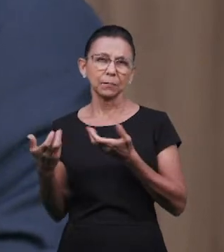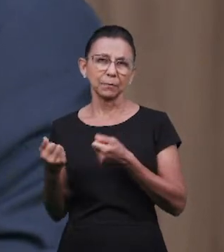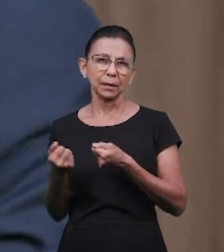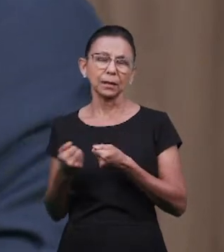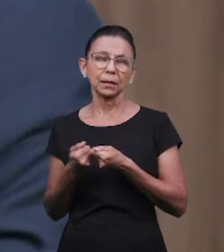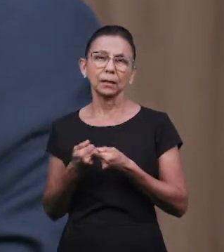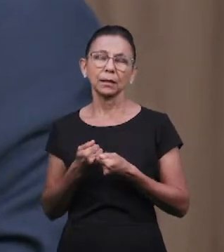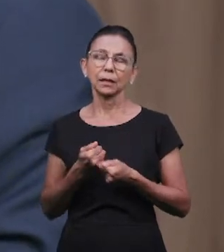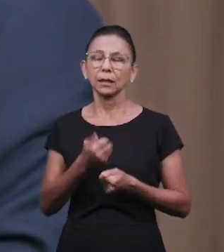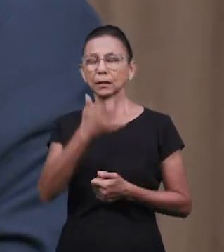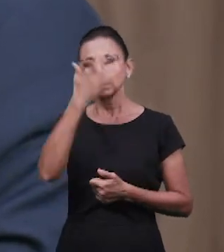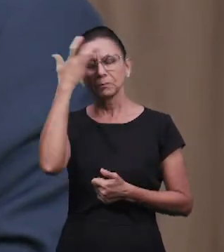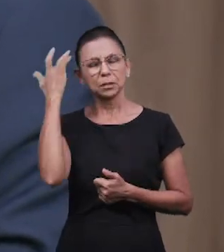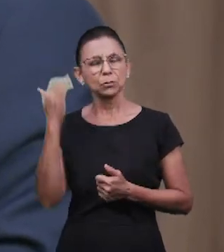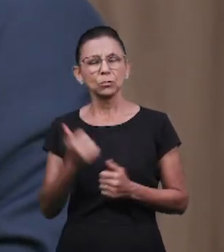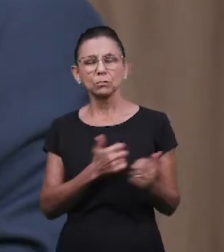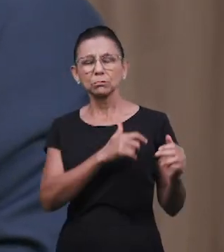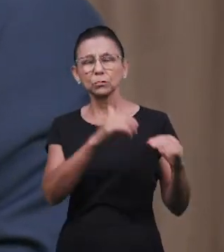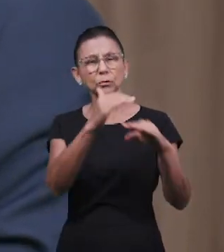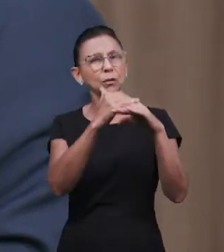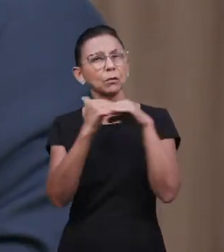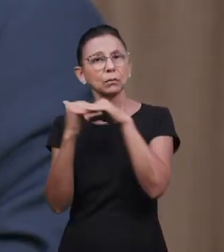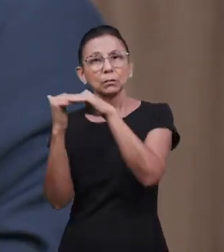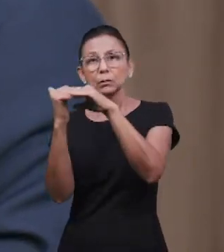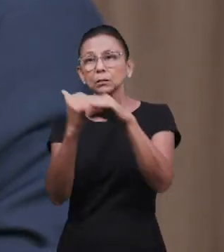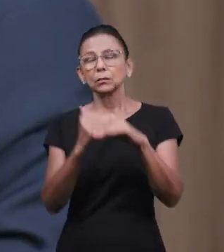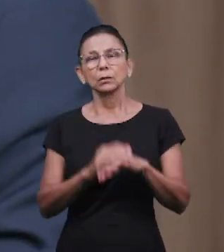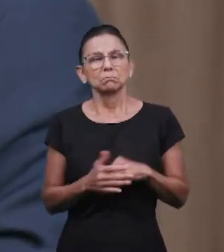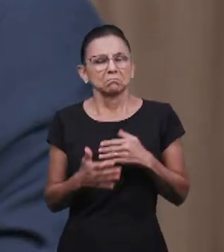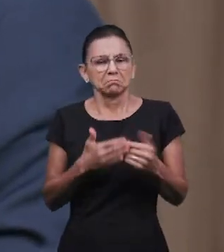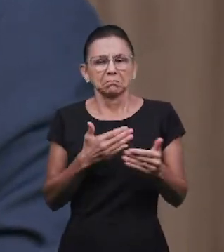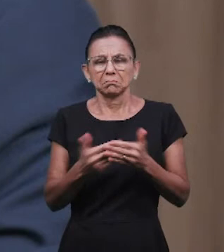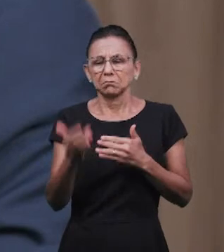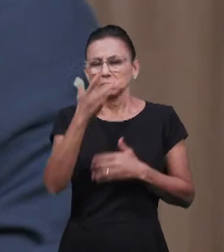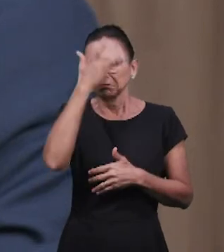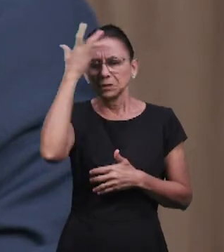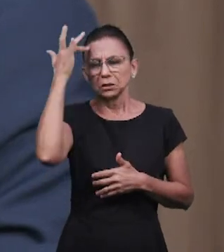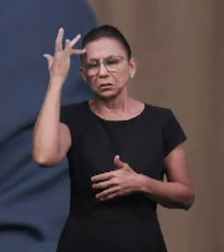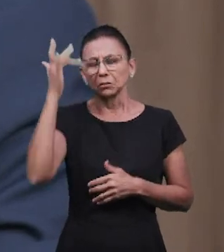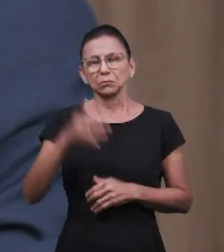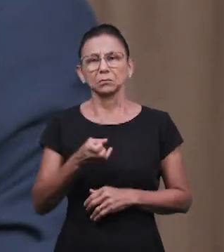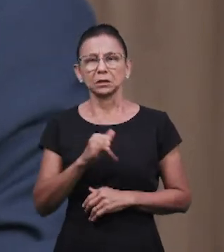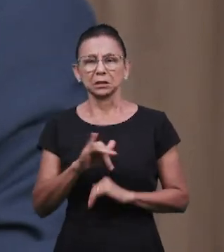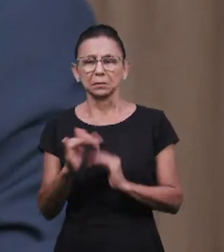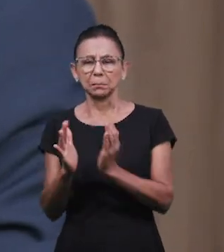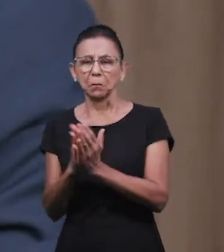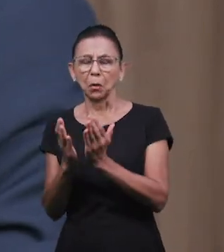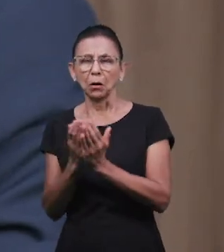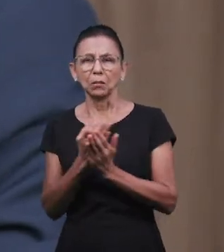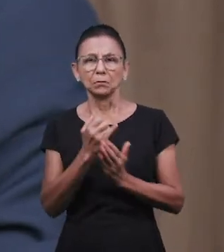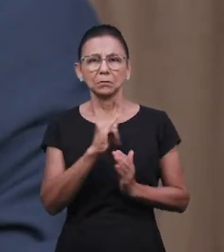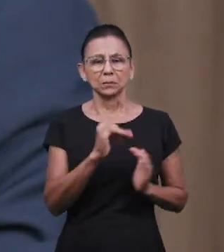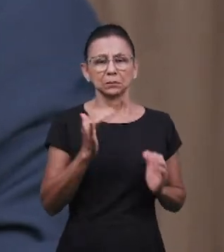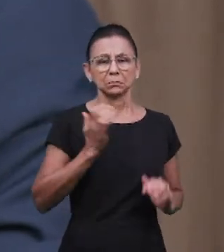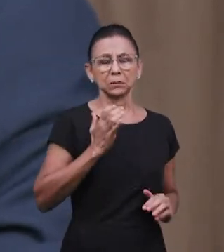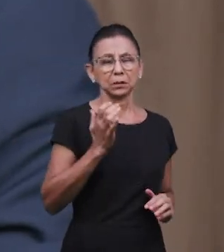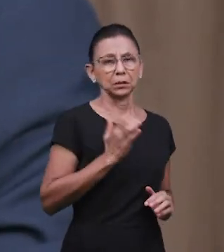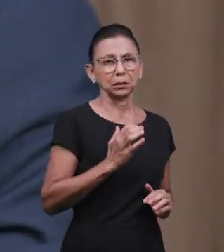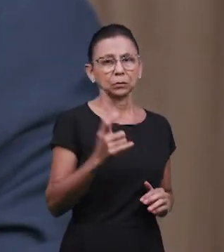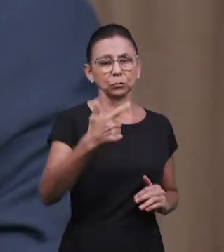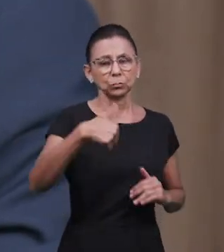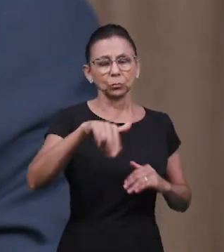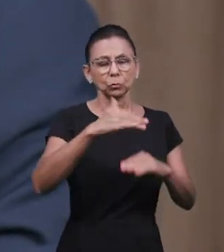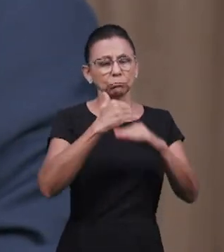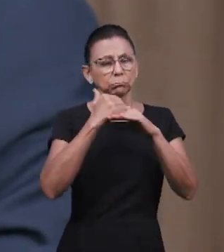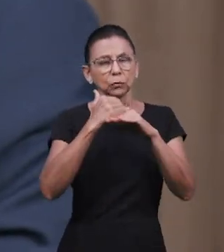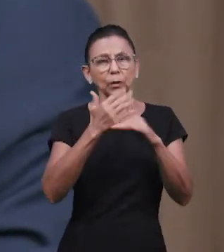pessoas, tipo de pessoas cheias da igreja, da mesma maneira, seja quem for. Então o trabalho é para entender que,